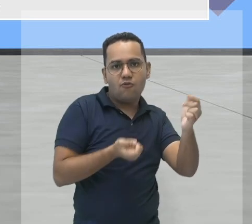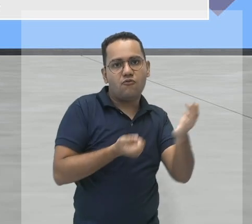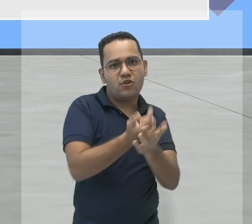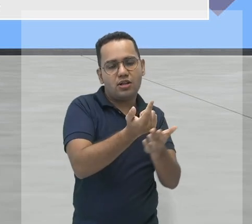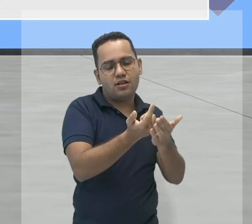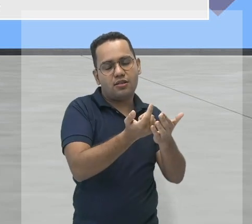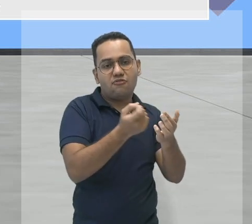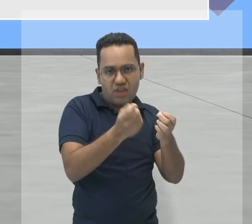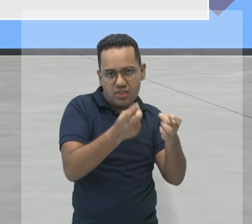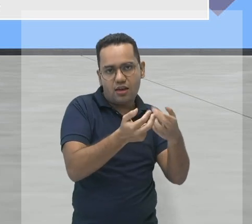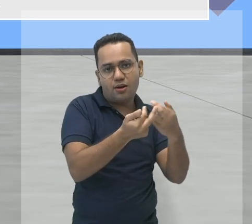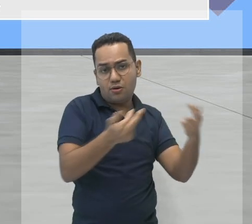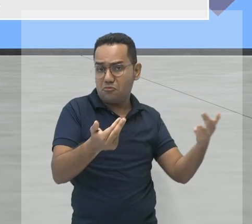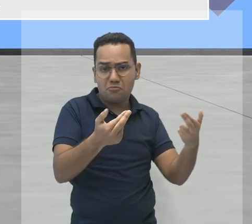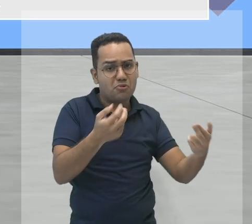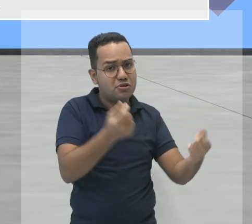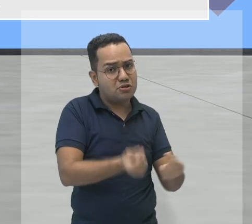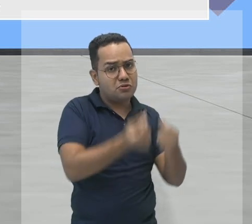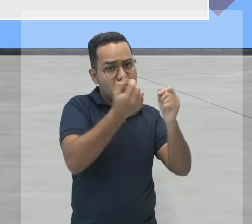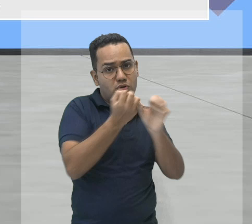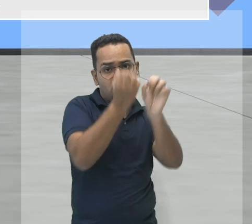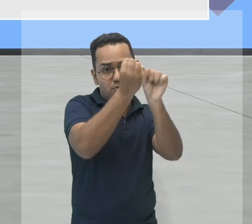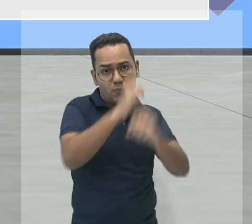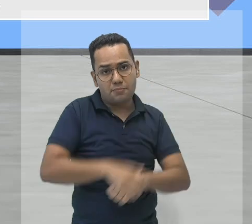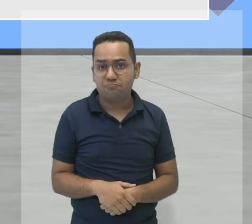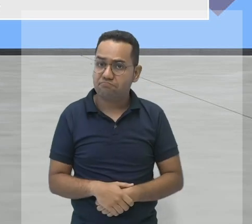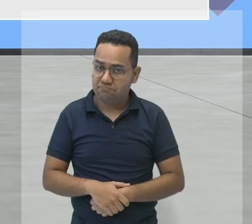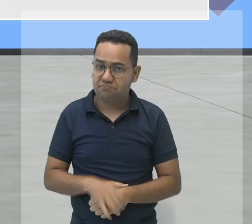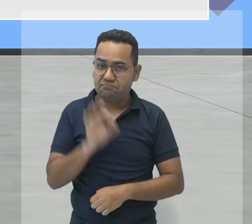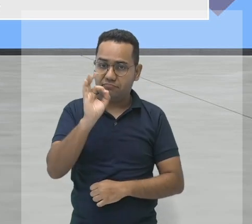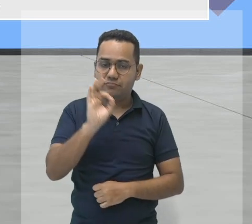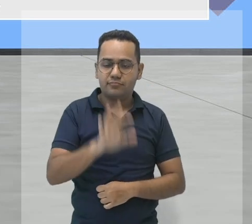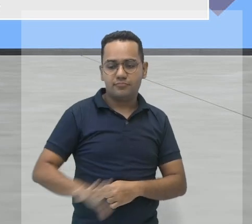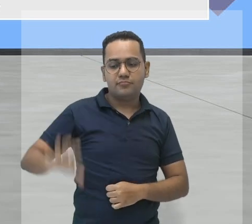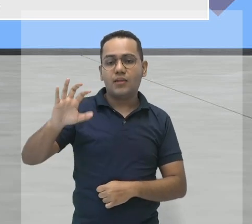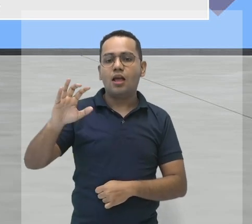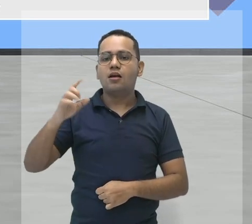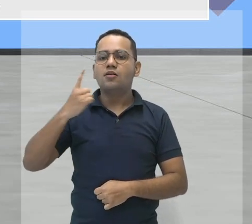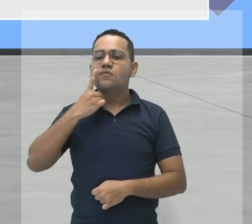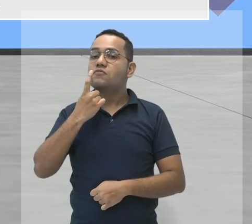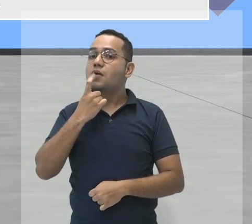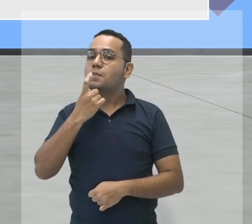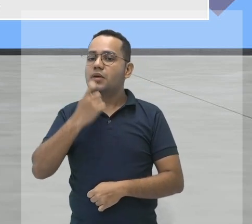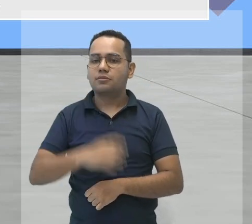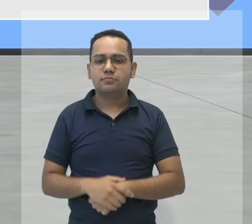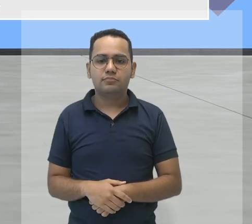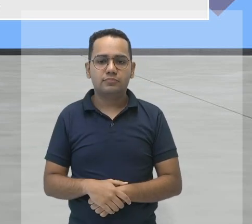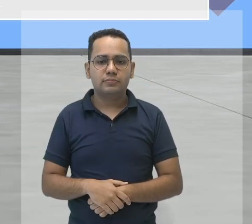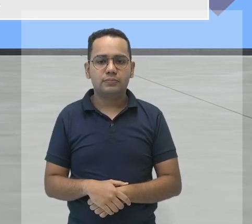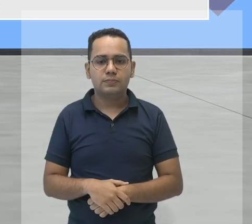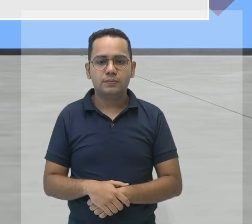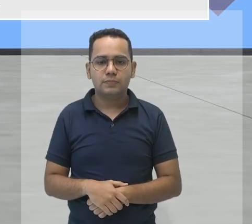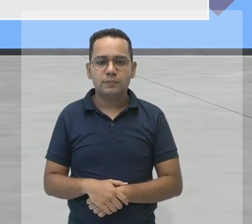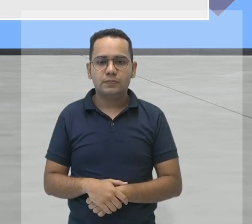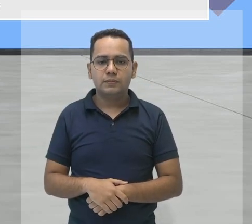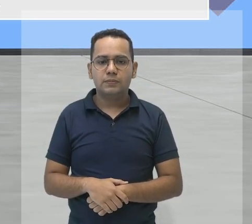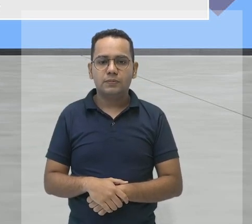certo? Desvantagem também, voltando para as desvantagens, né? A gente tem ali o enfraquecimento